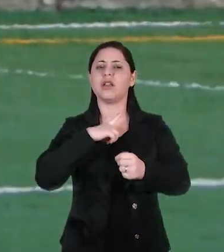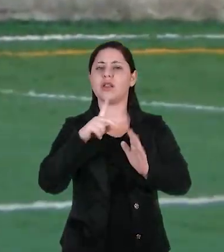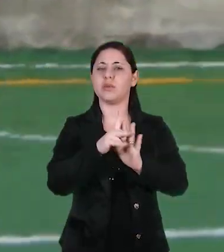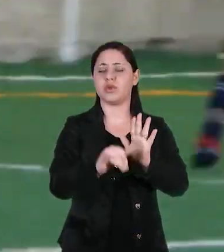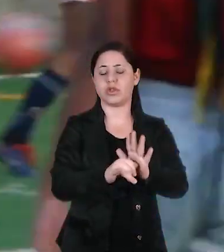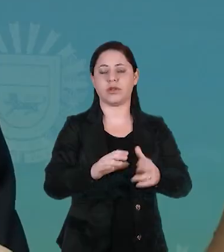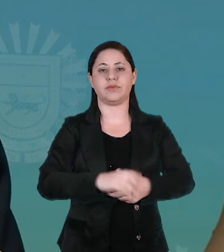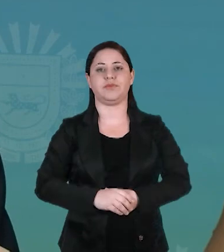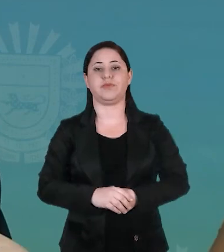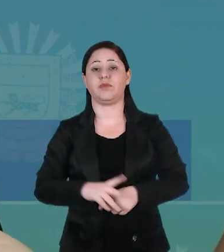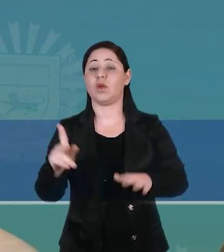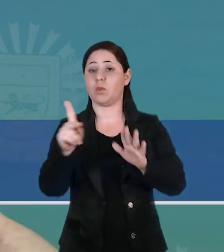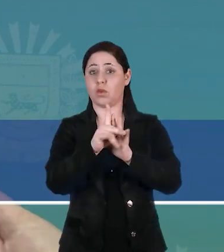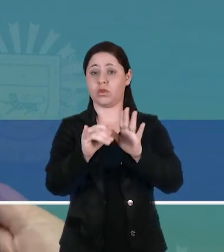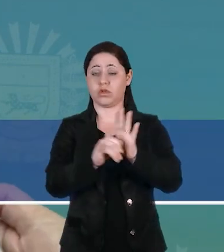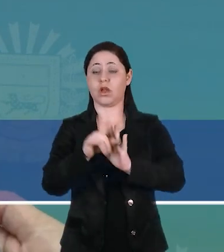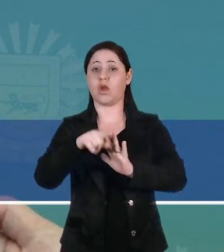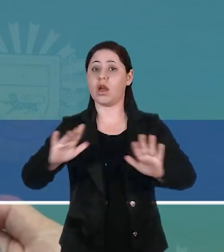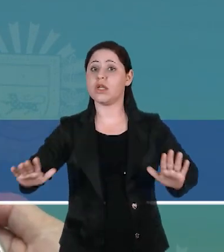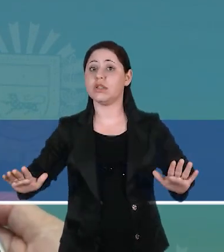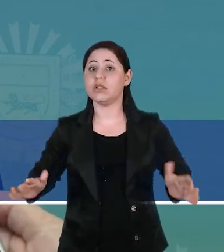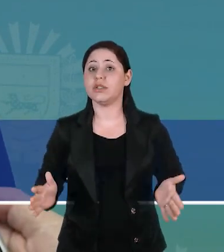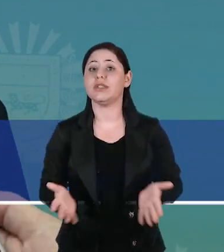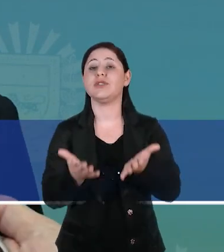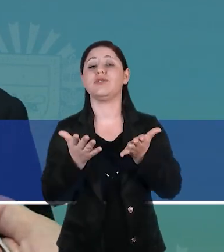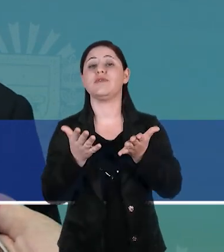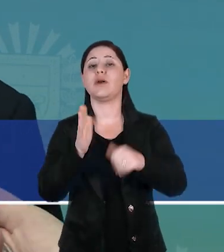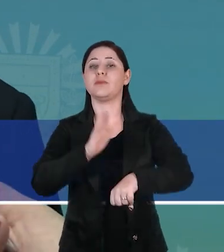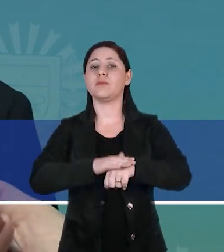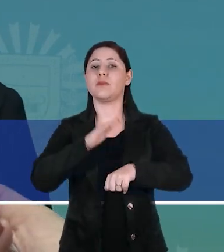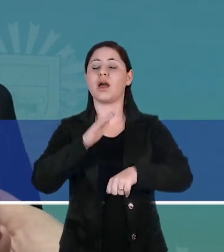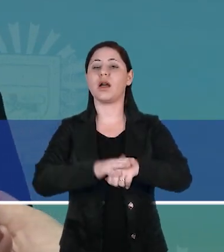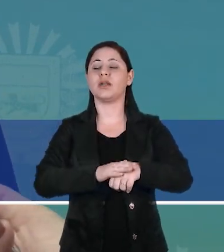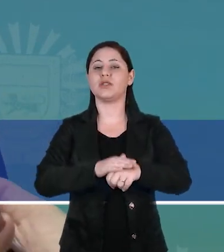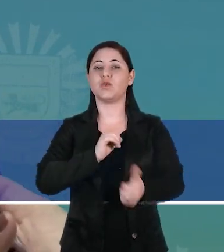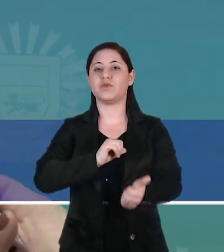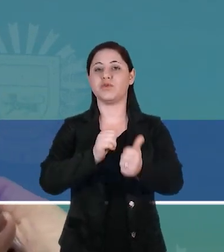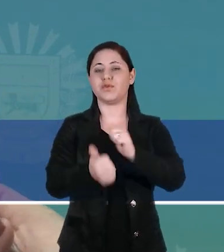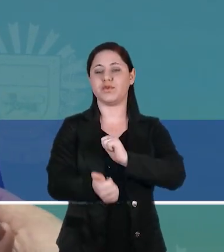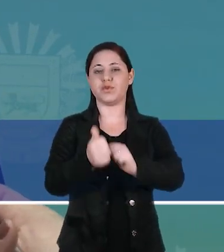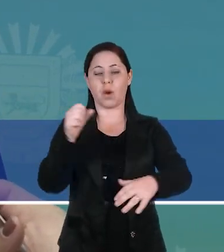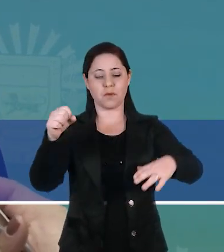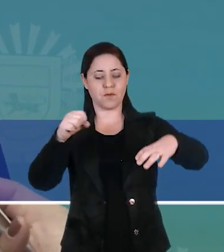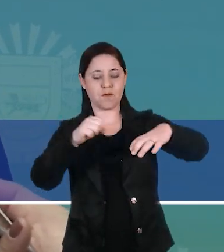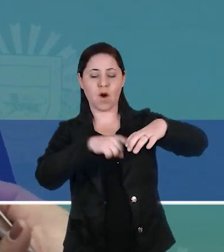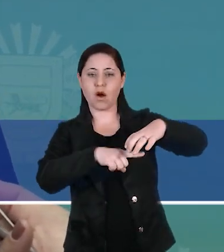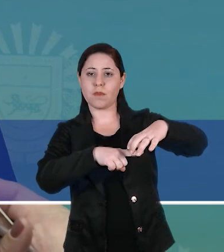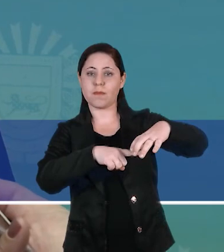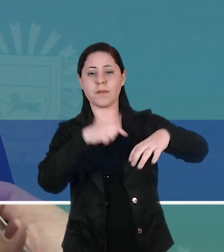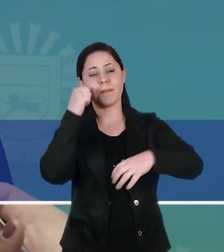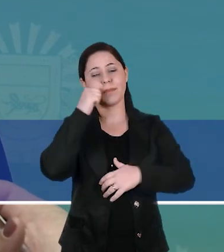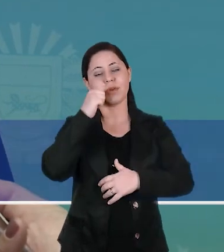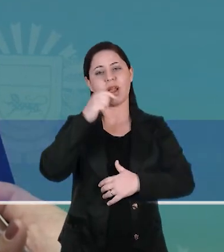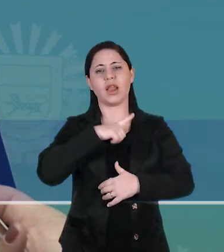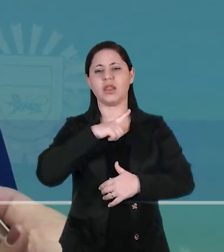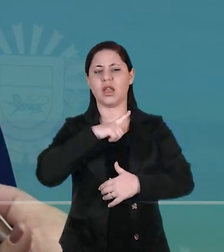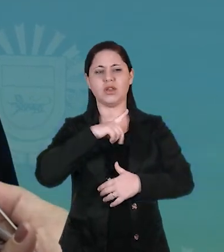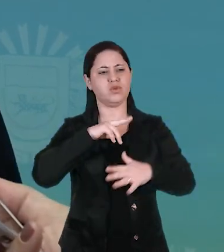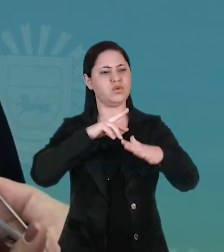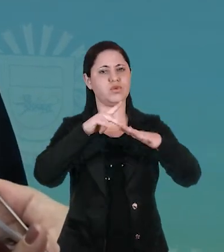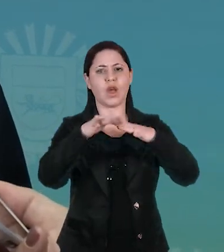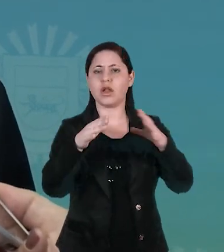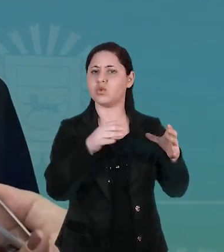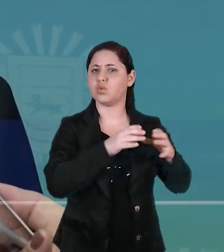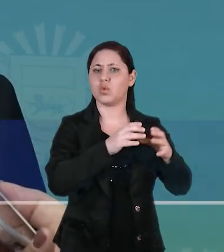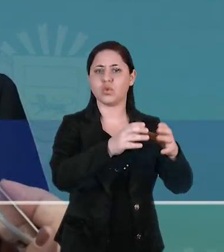da modalidade. Esse projeto é para incentivar mais a prática do futebol feminino. Nós temos aí